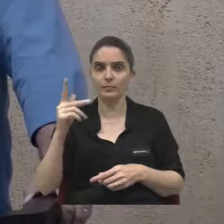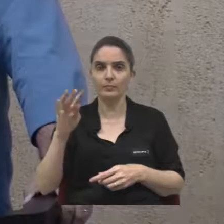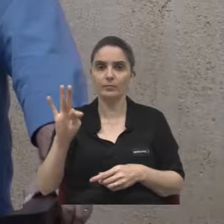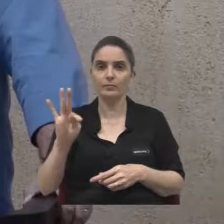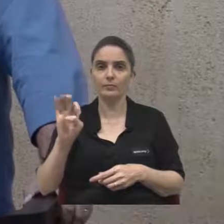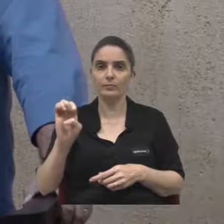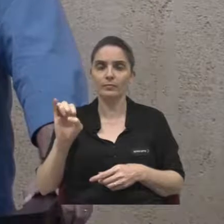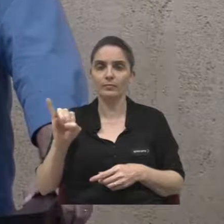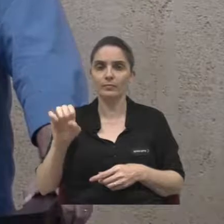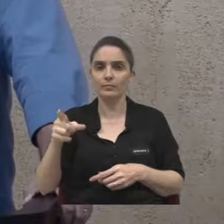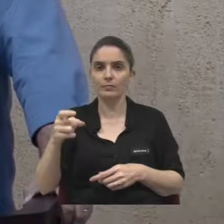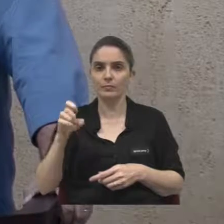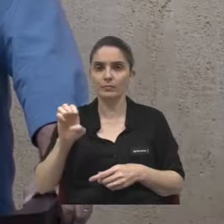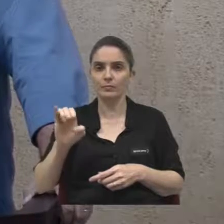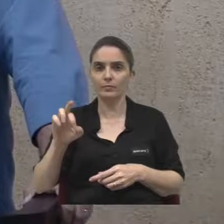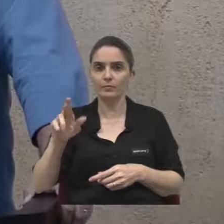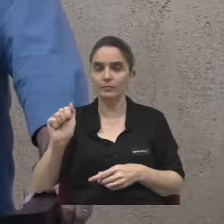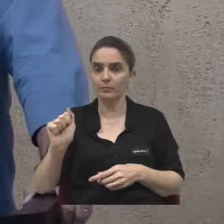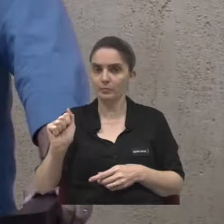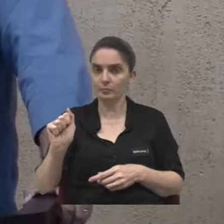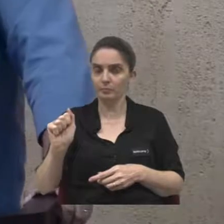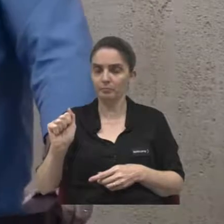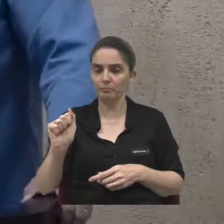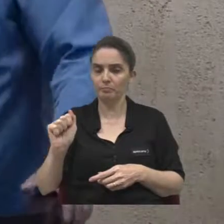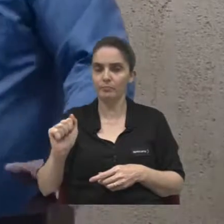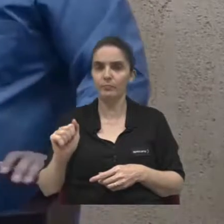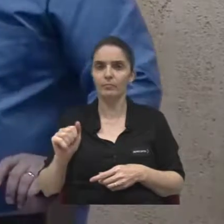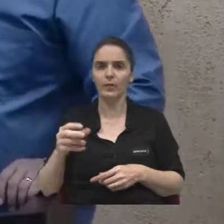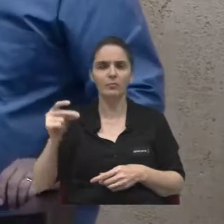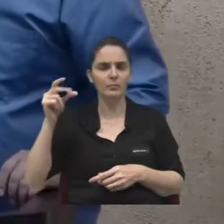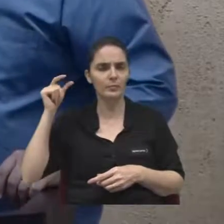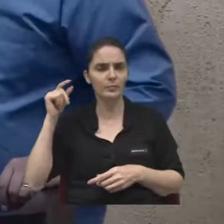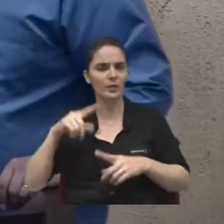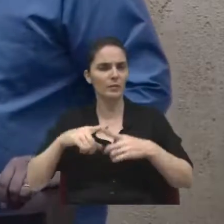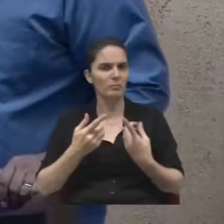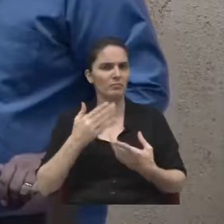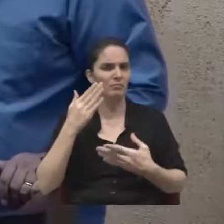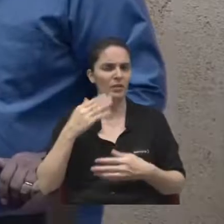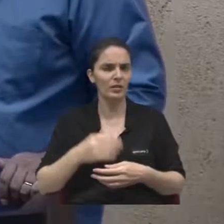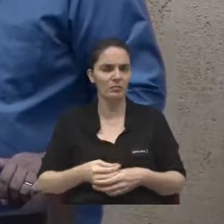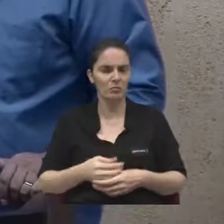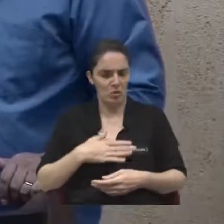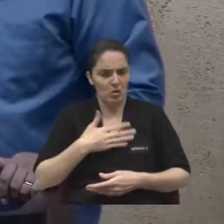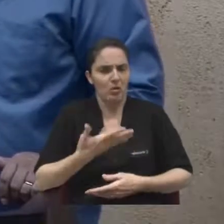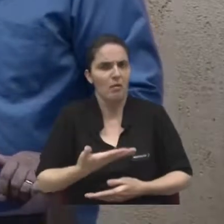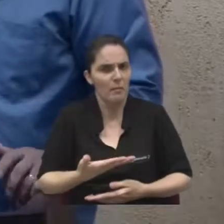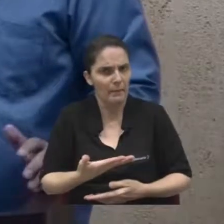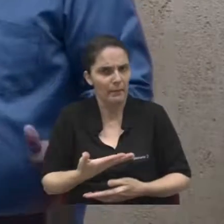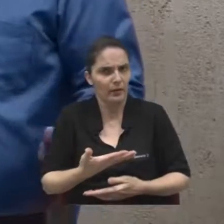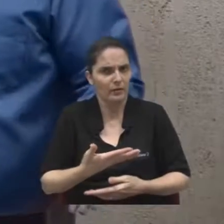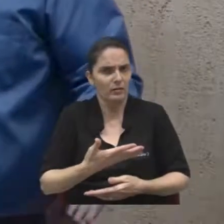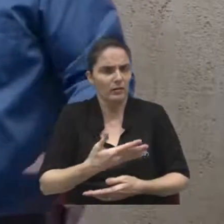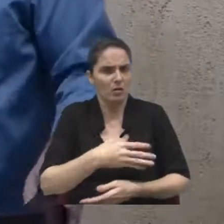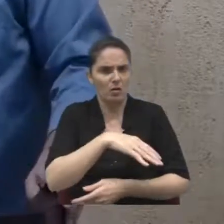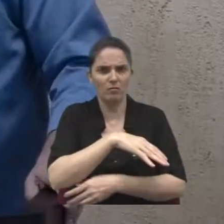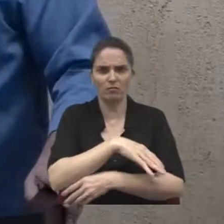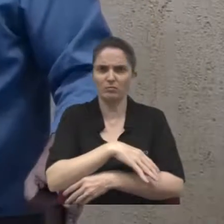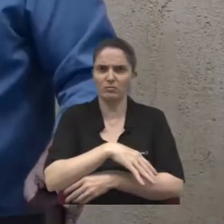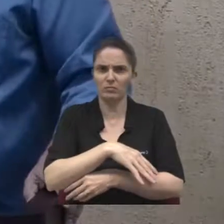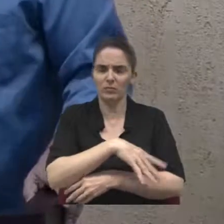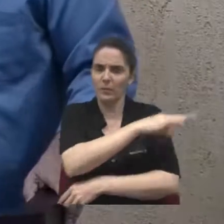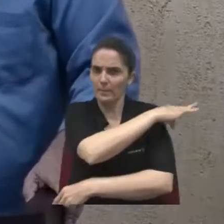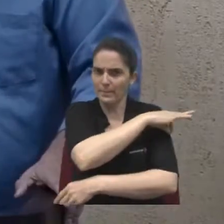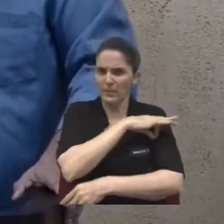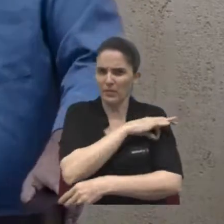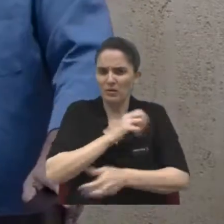com o anúncio que o prefeito vai ceder aquela área para o Movimento Sem Terra. Inclusive, veio esse requerimento a